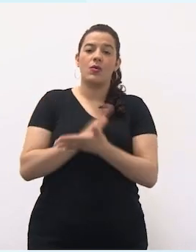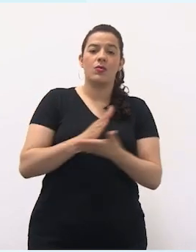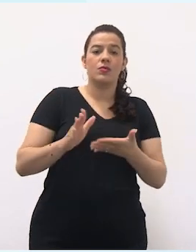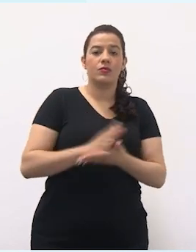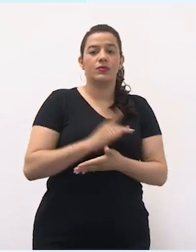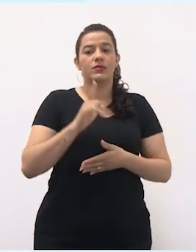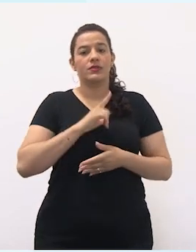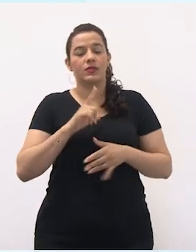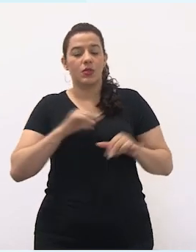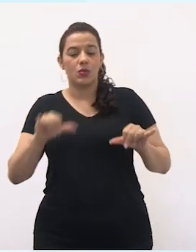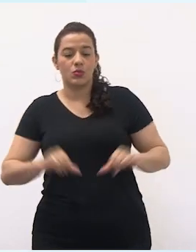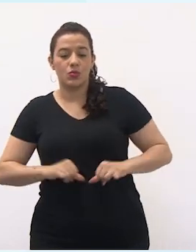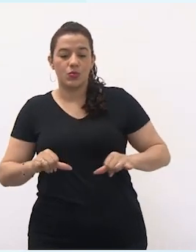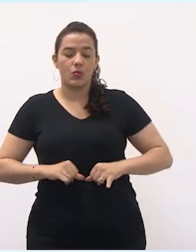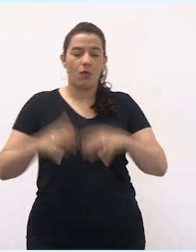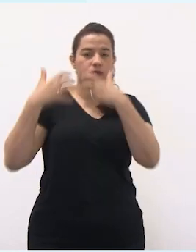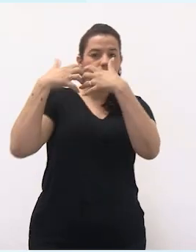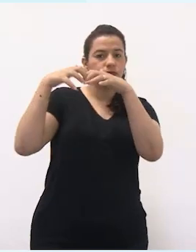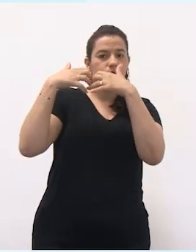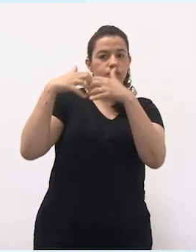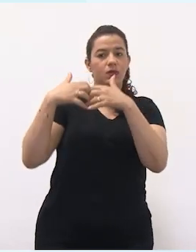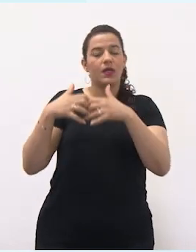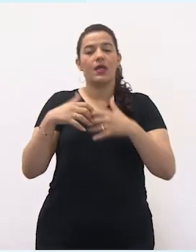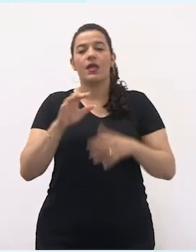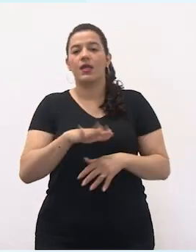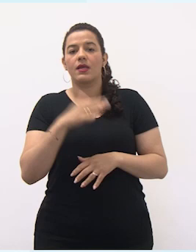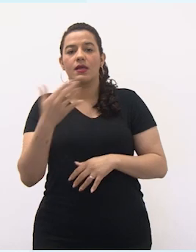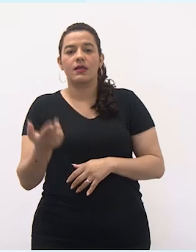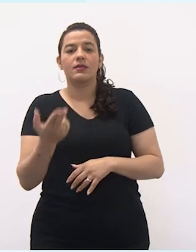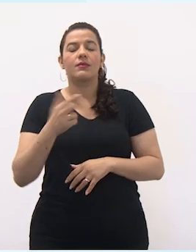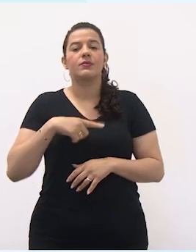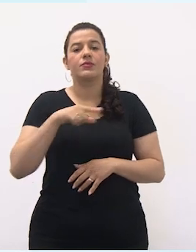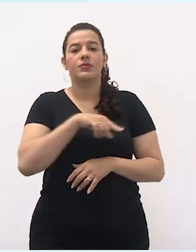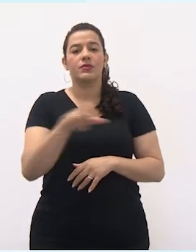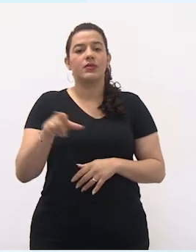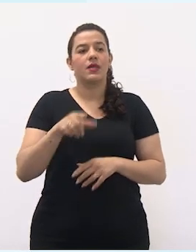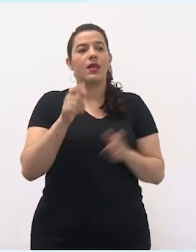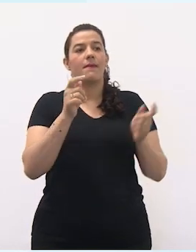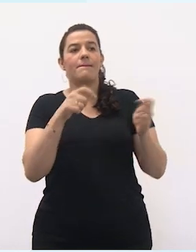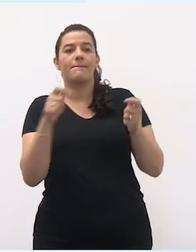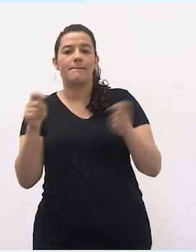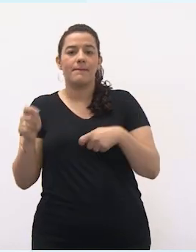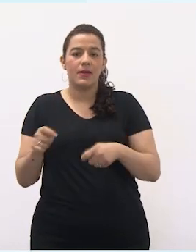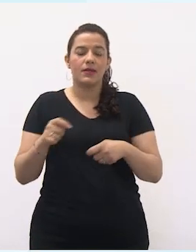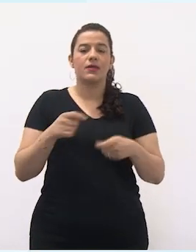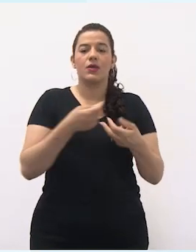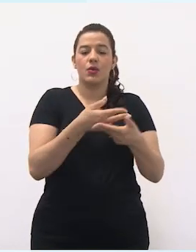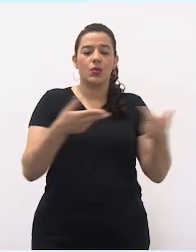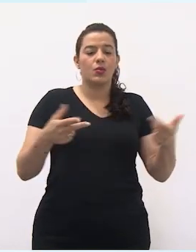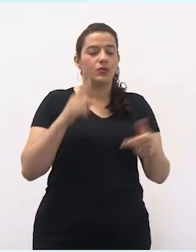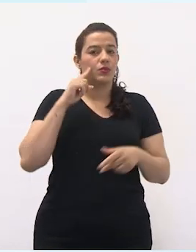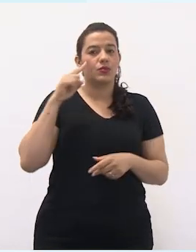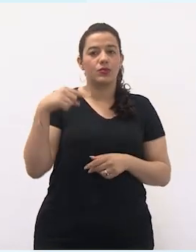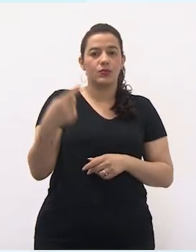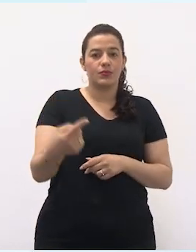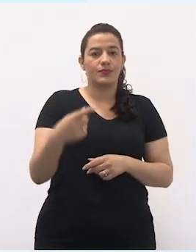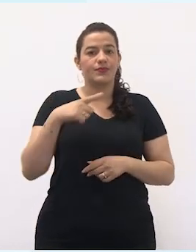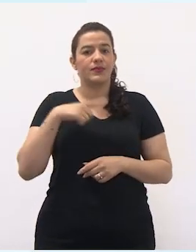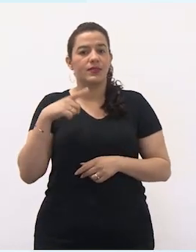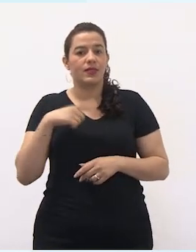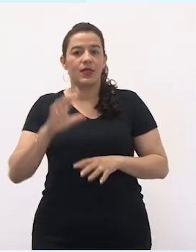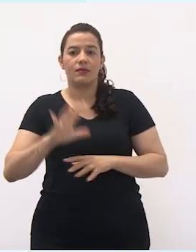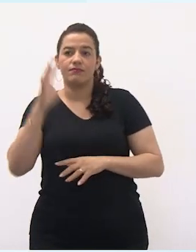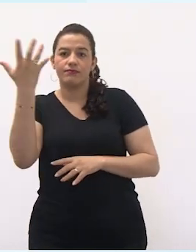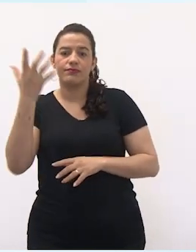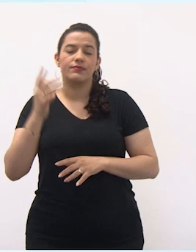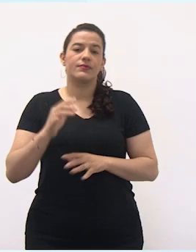sofrimento psíquico é a incapacidade de reconhecer qualquer coisa no seu dia a dia que gere alegria, que